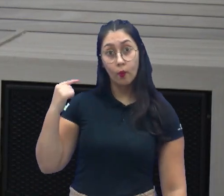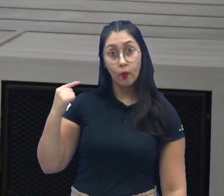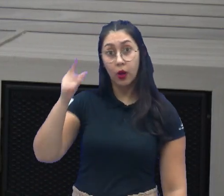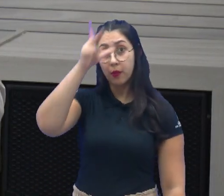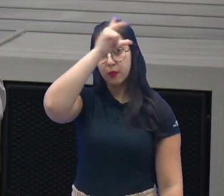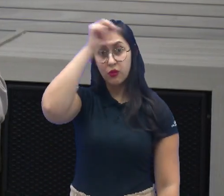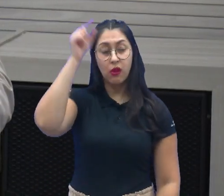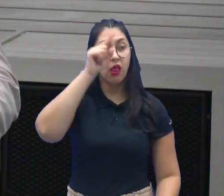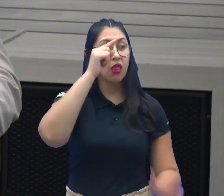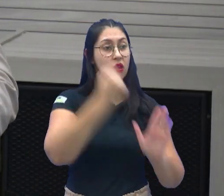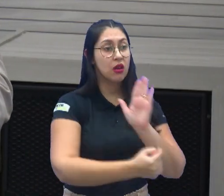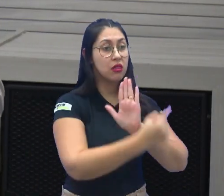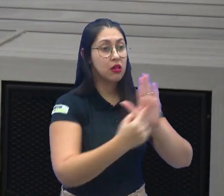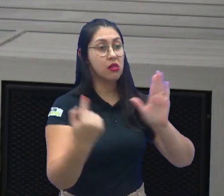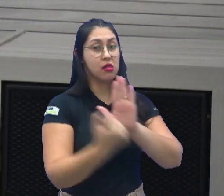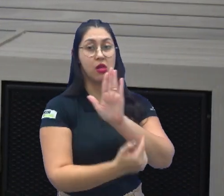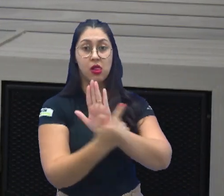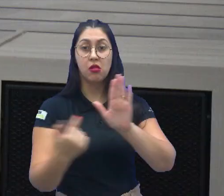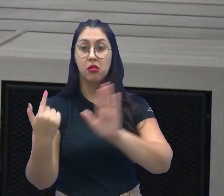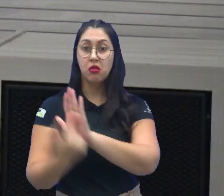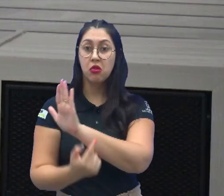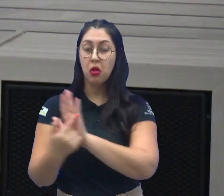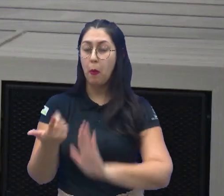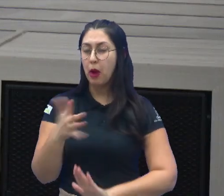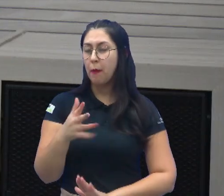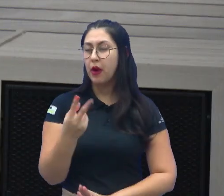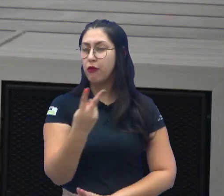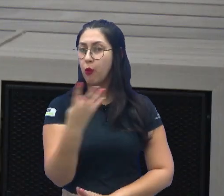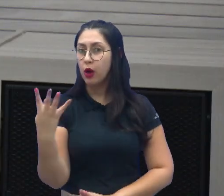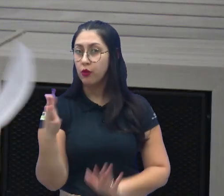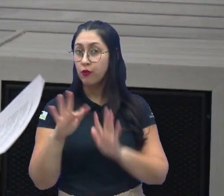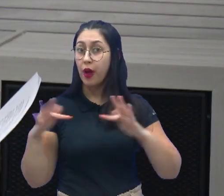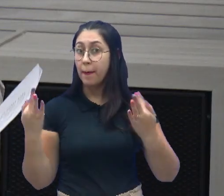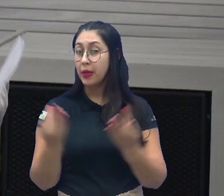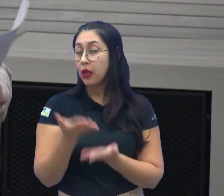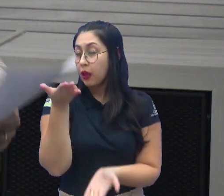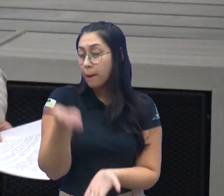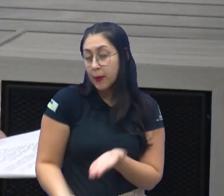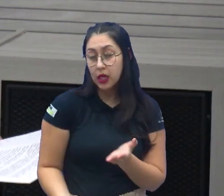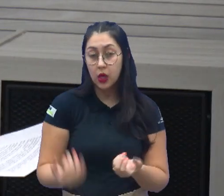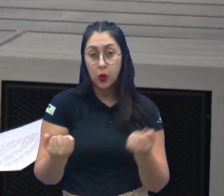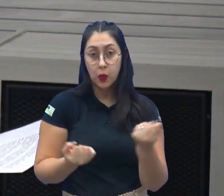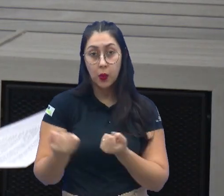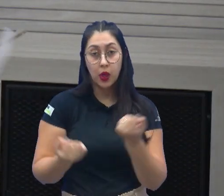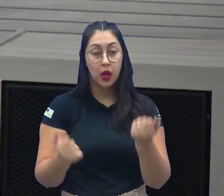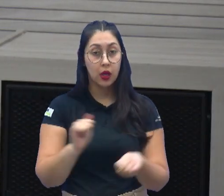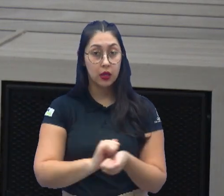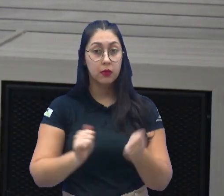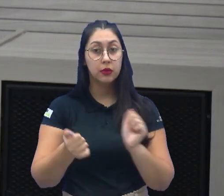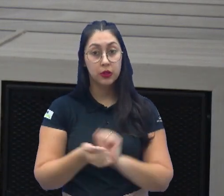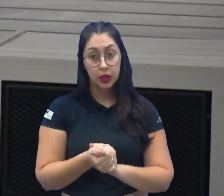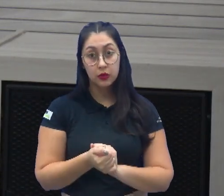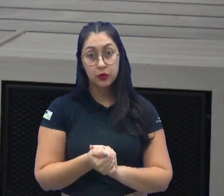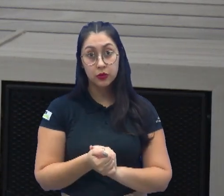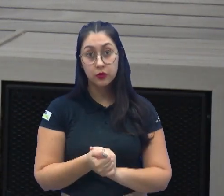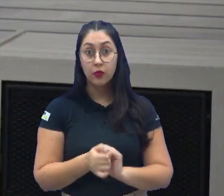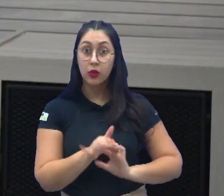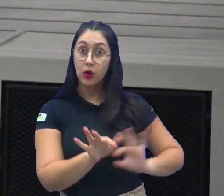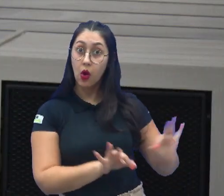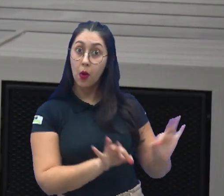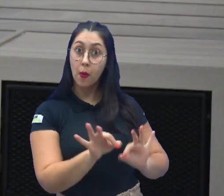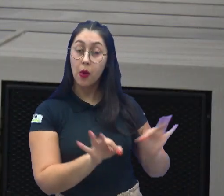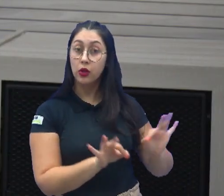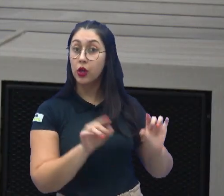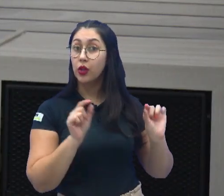transportes adaptados, em torno de 24 famílias, que ficaram sem o acesso ao transporte adaptado. O nome do programa na Prefeitura